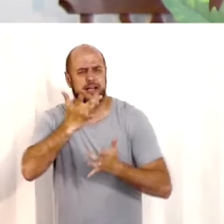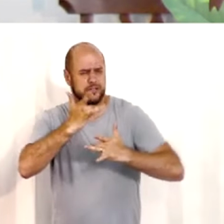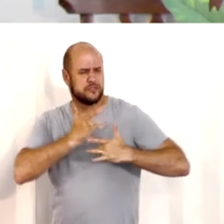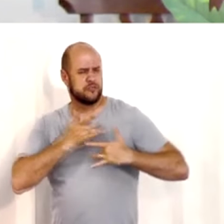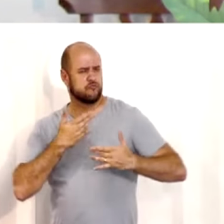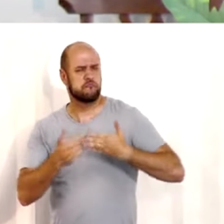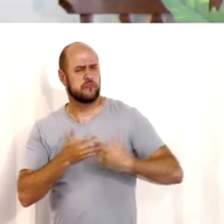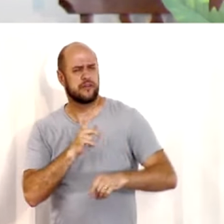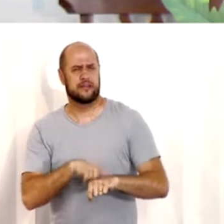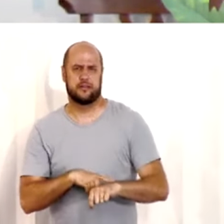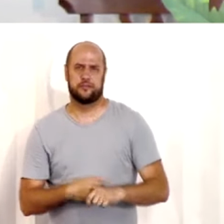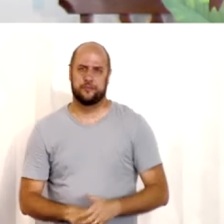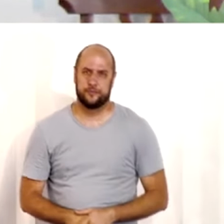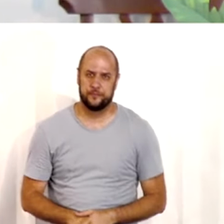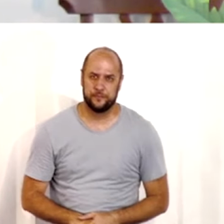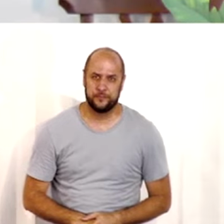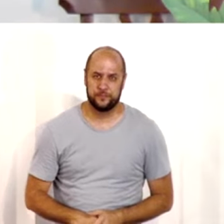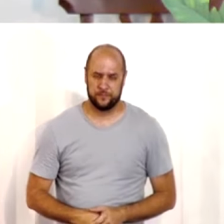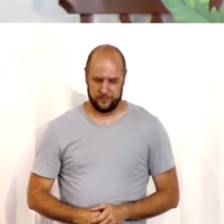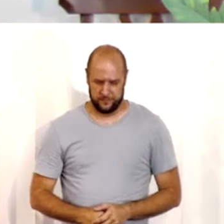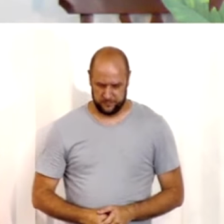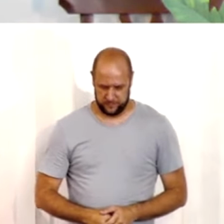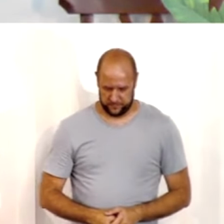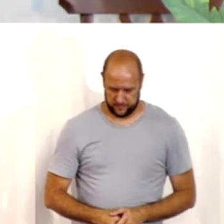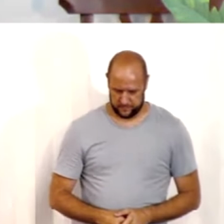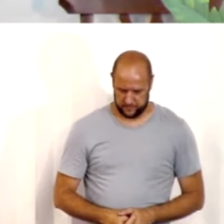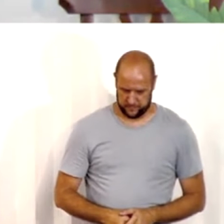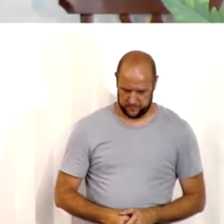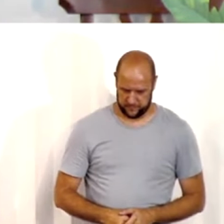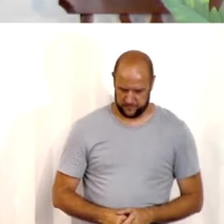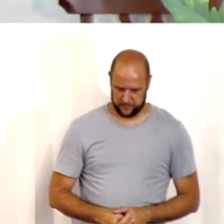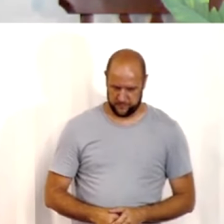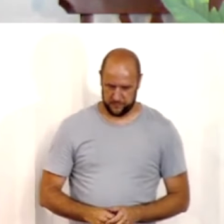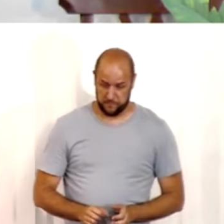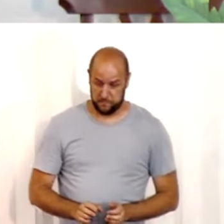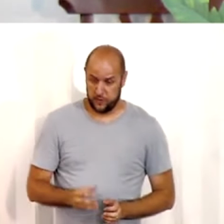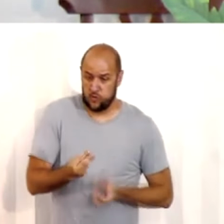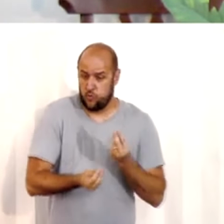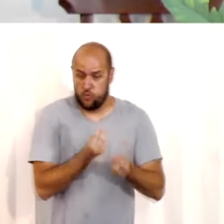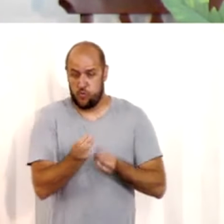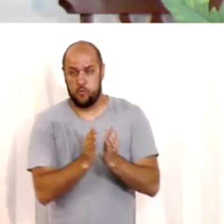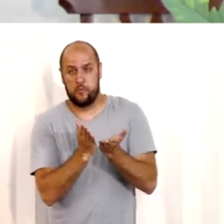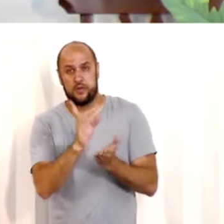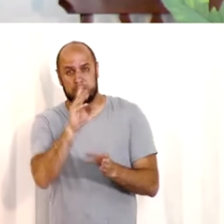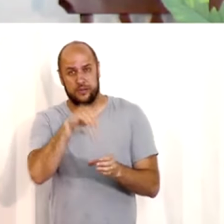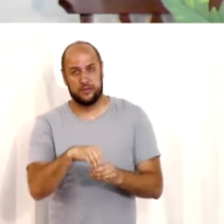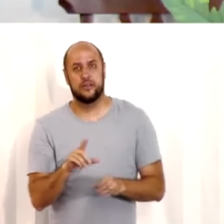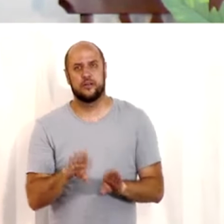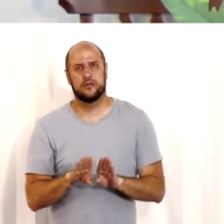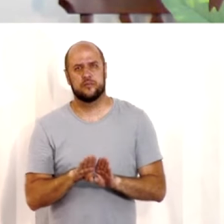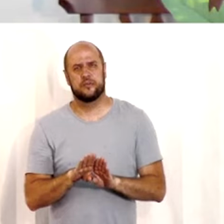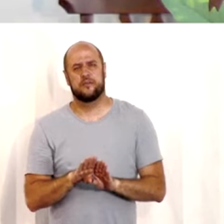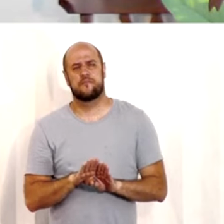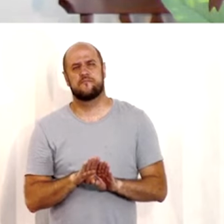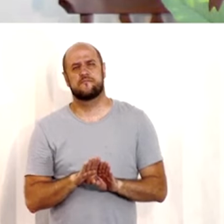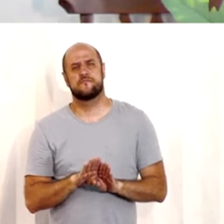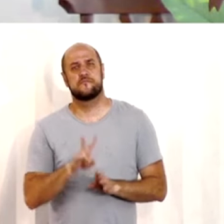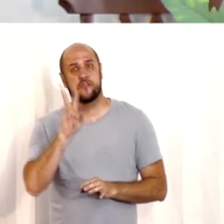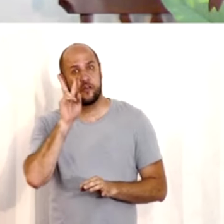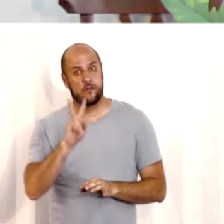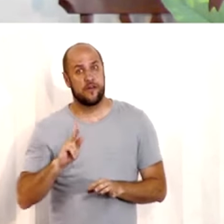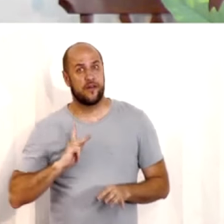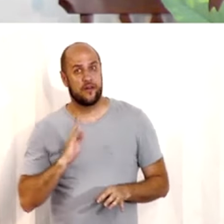nossa caminhada. Deixa eu trazer uma aplicação bíblica primeiro, que acho que faz sentido para nós também. Veja em